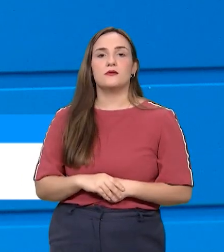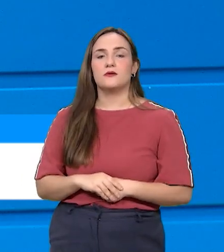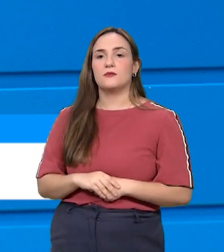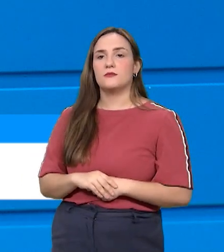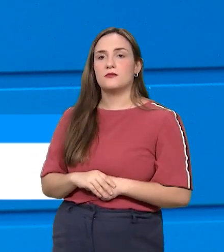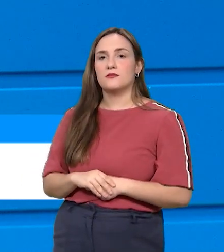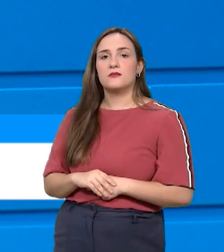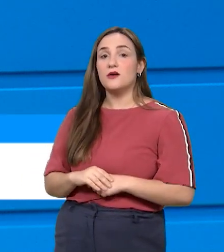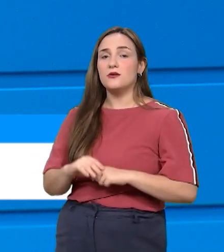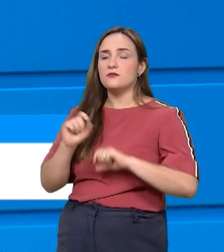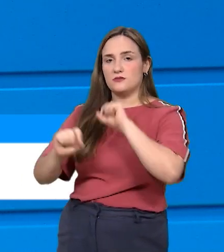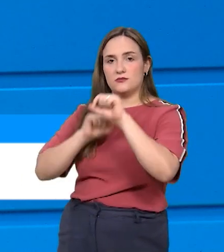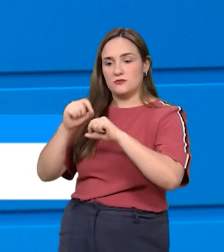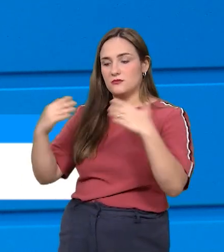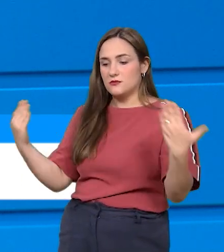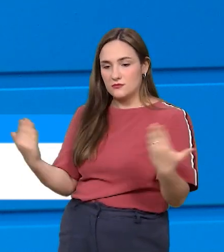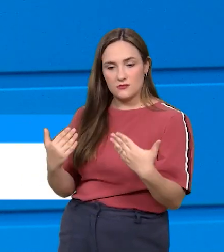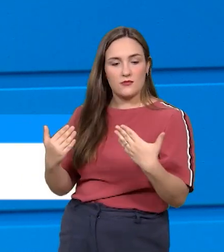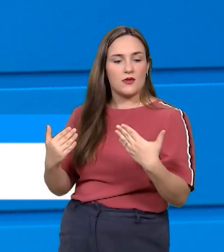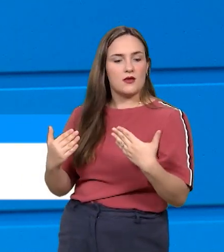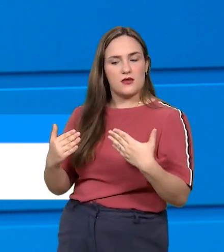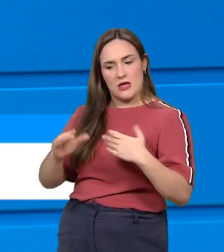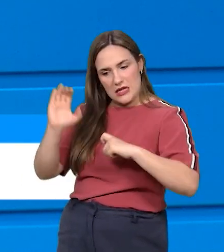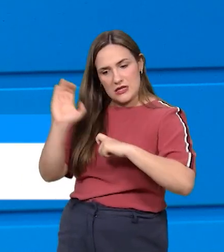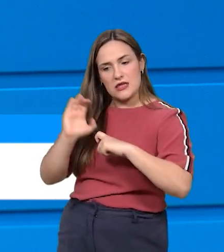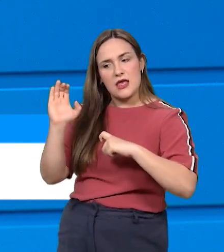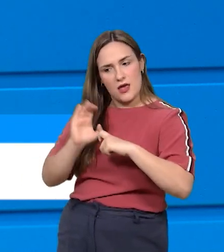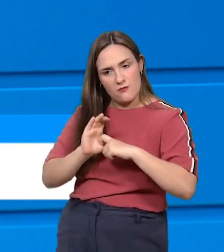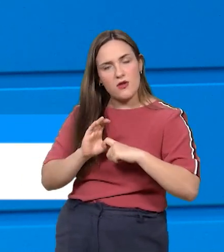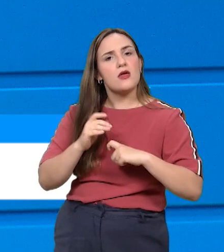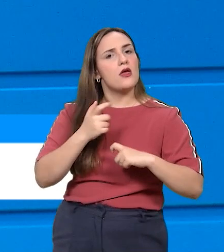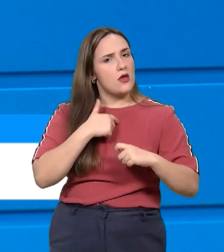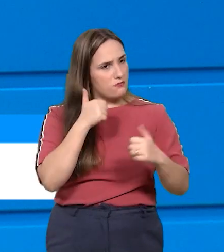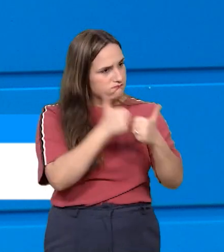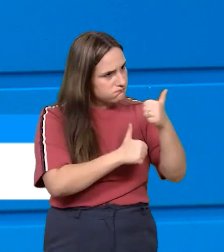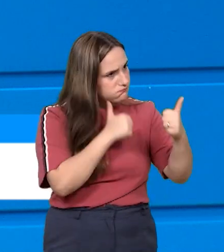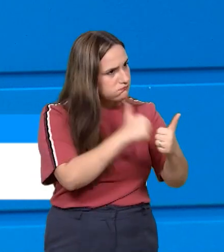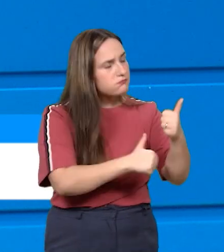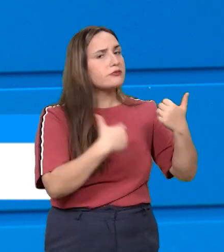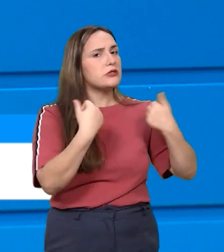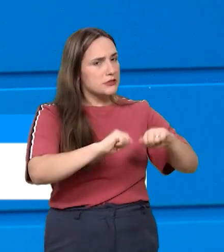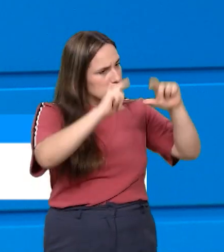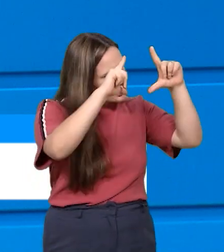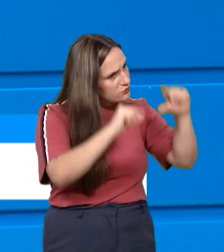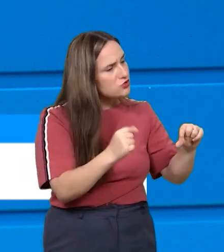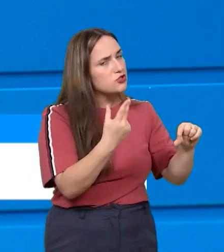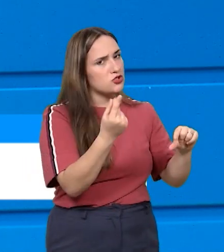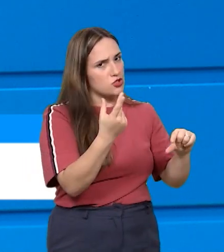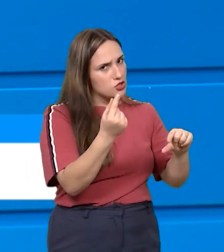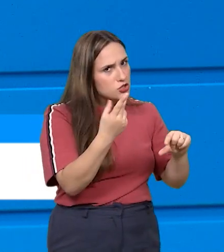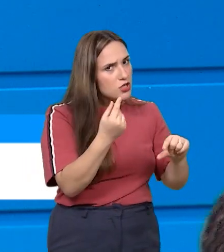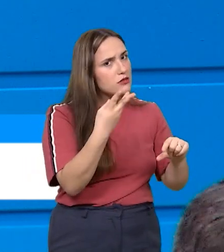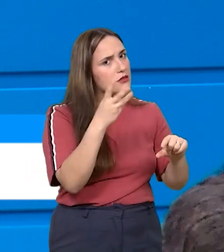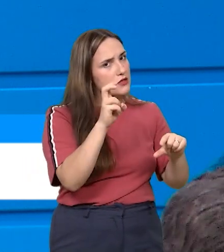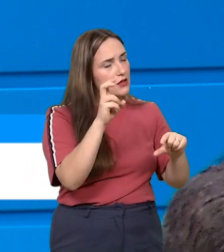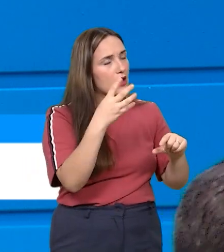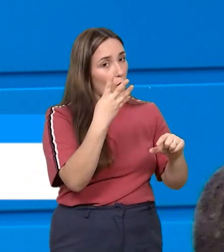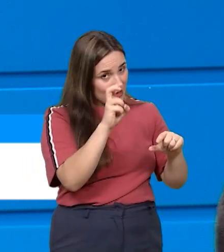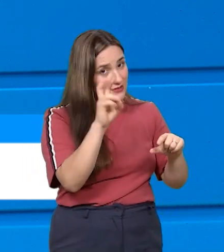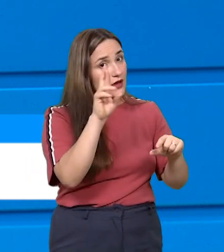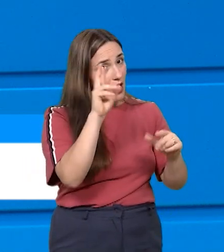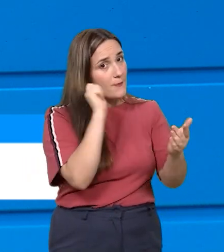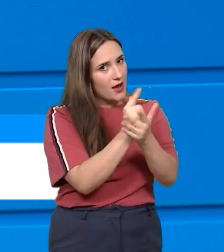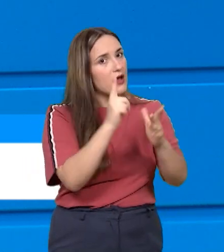ser empregado sistematicamente na diminuição da contribuição que os